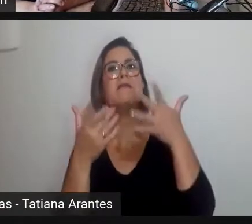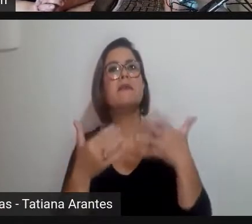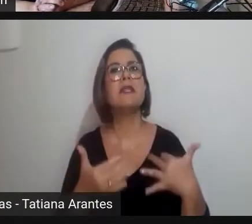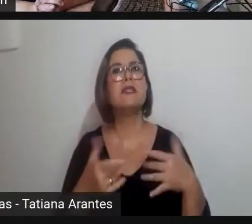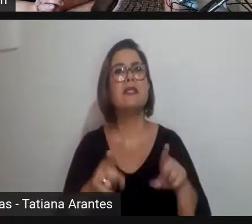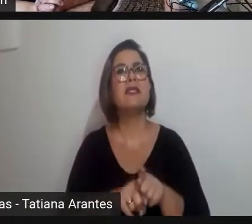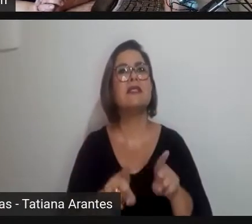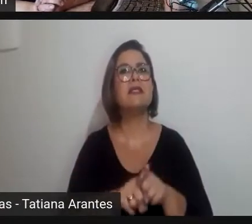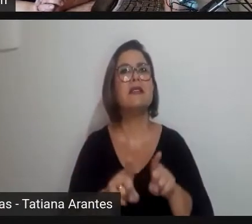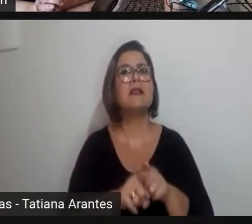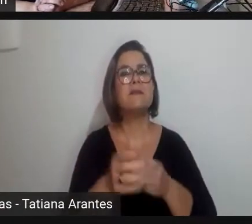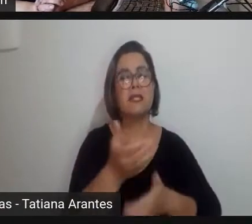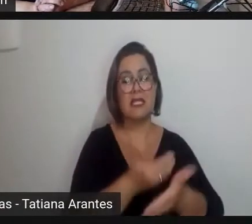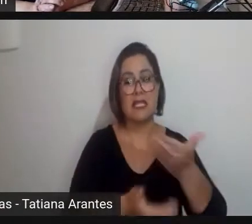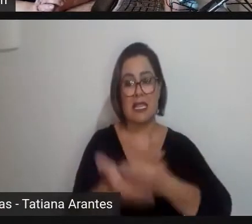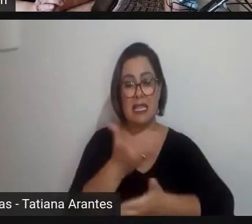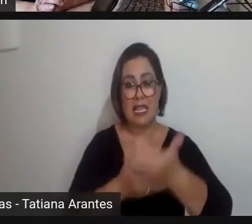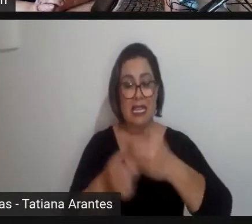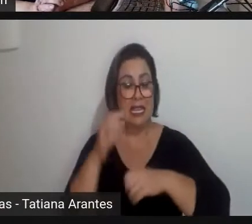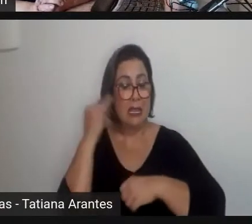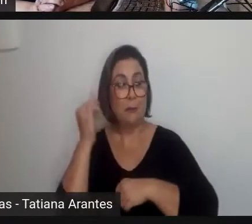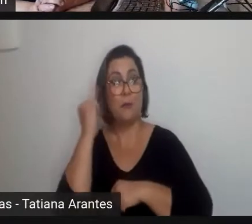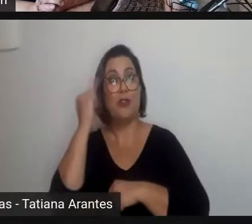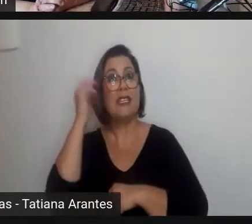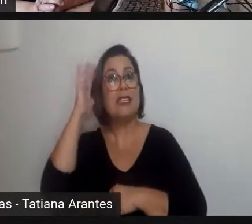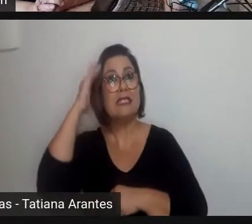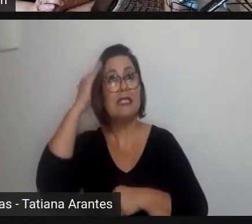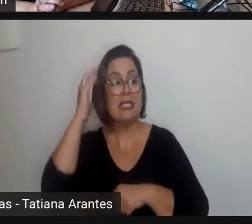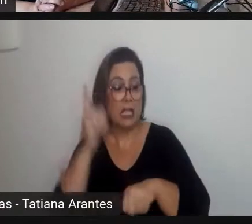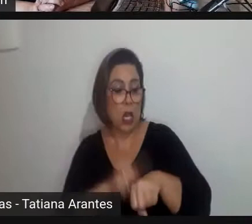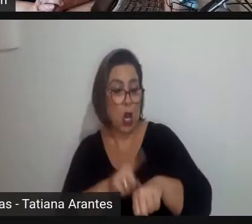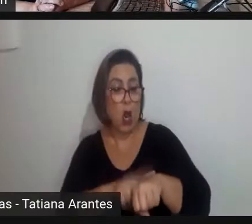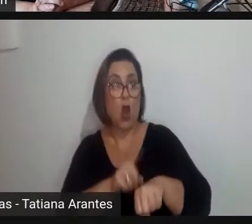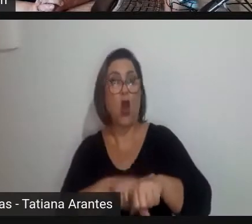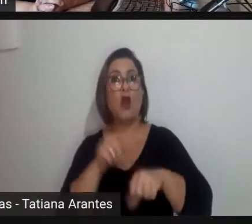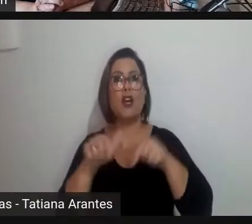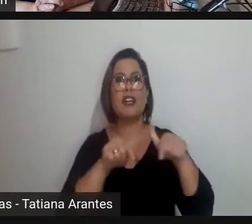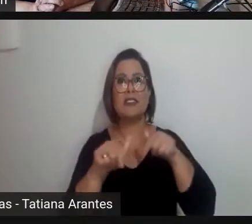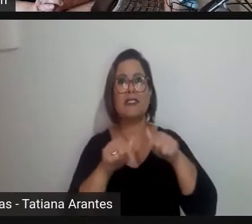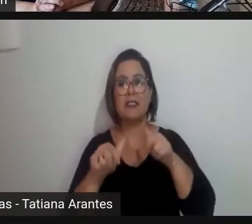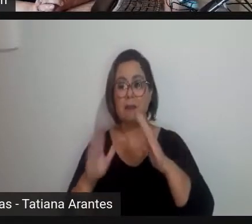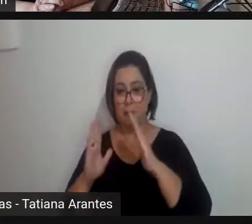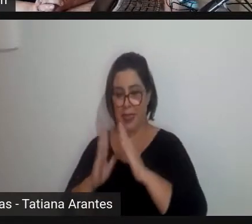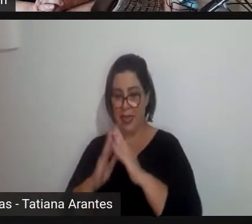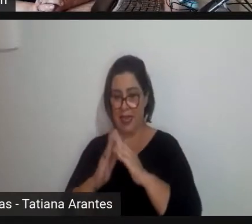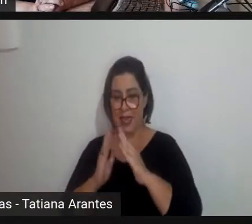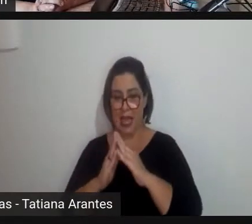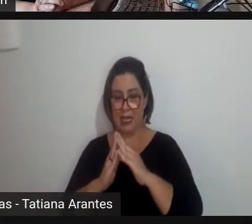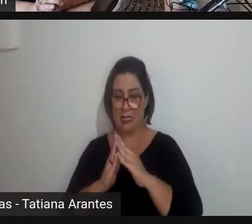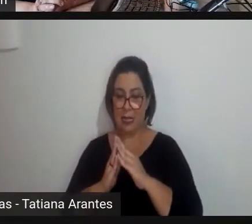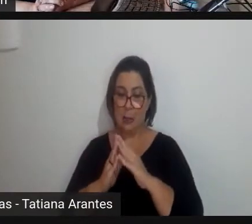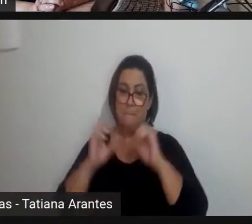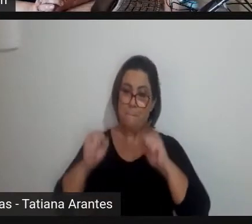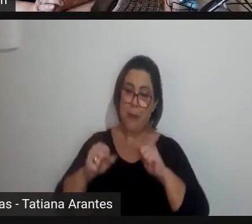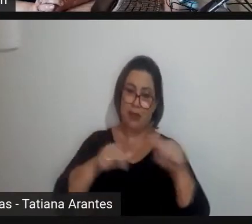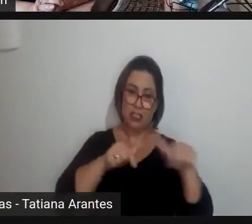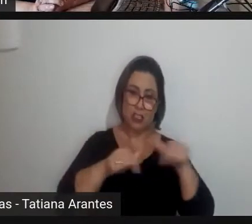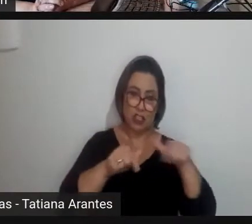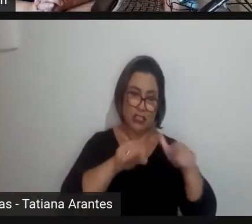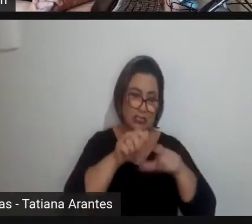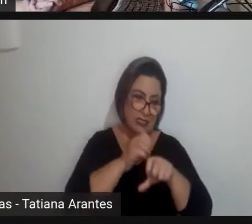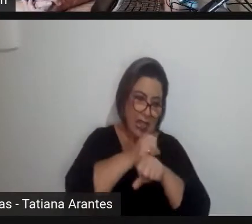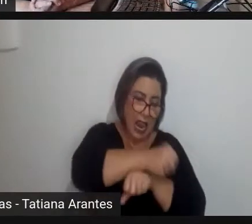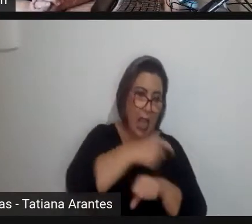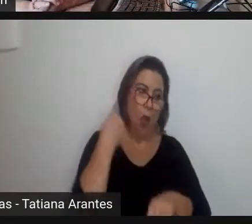questão da relação de horário de trabalho, que em casa realmente a gente perde a hora e se prolonga mais do que deveria. Aí, se o senhor